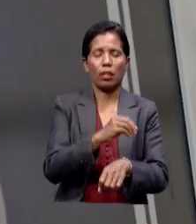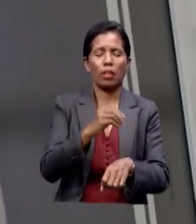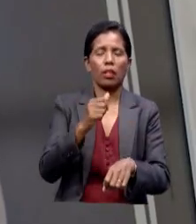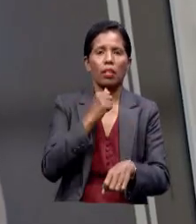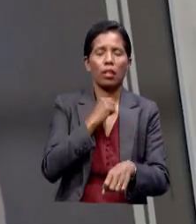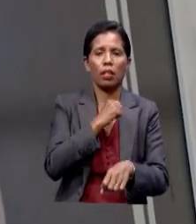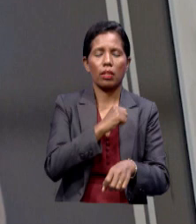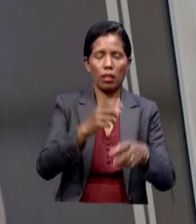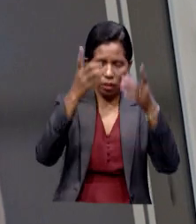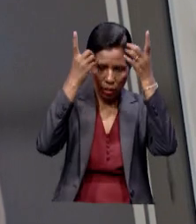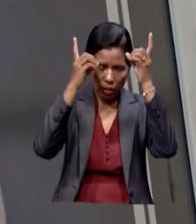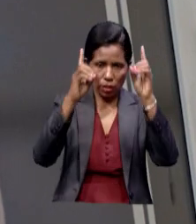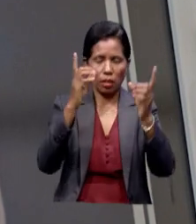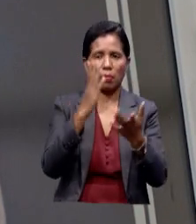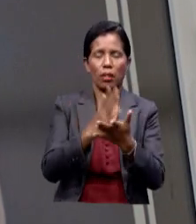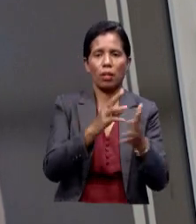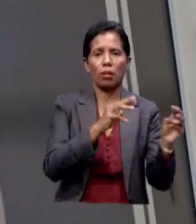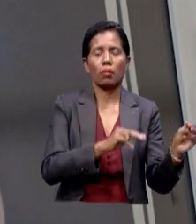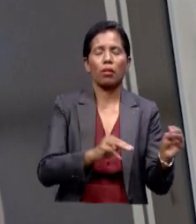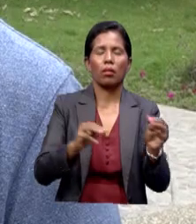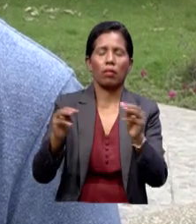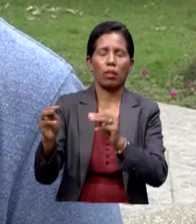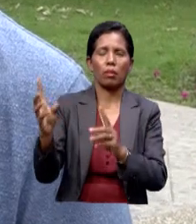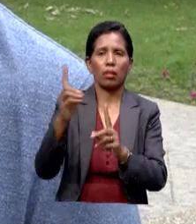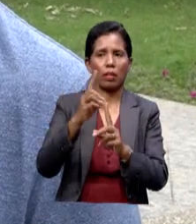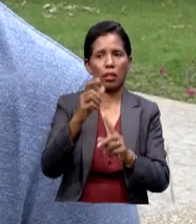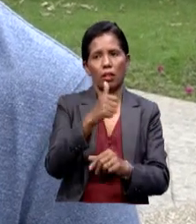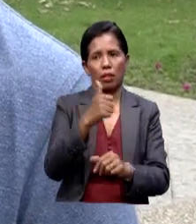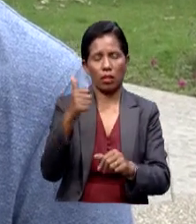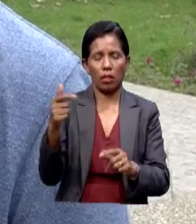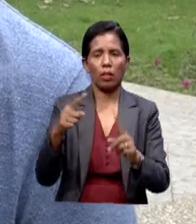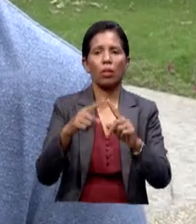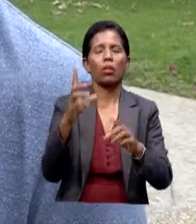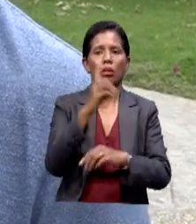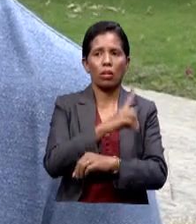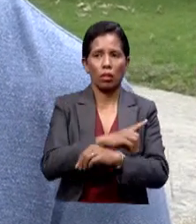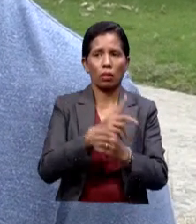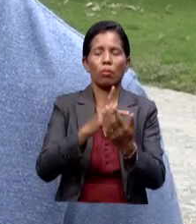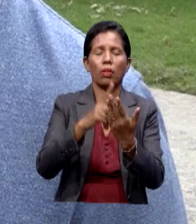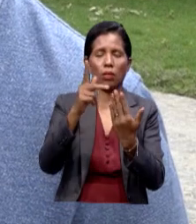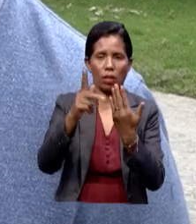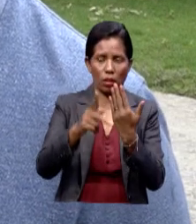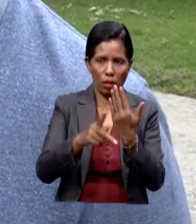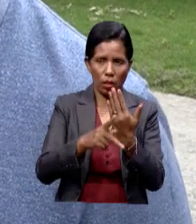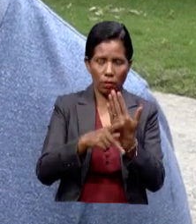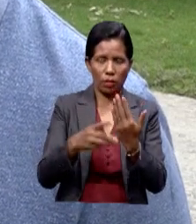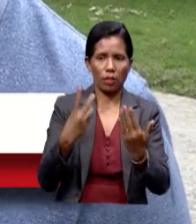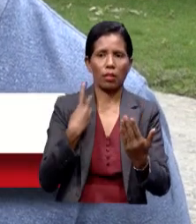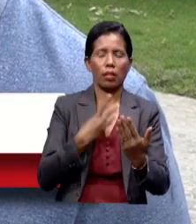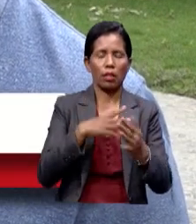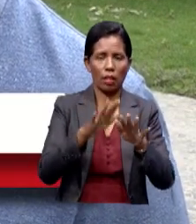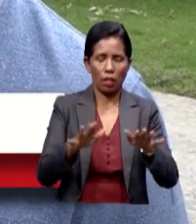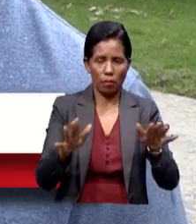paróquia decide cancela no muda fali Baloroncelo. Losto ne ohe ne programa paróquia ninian, ato itania lavare